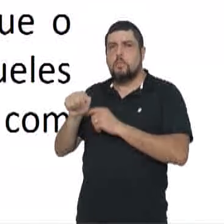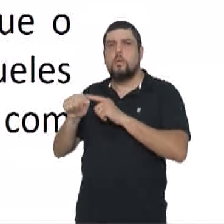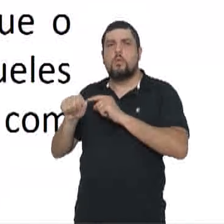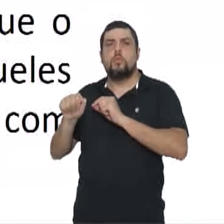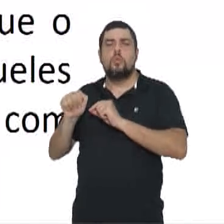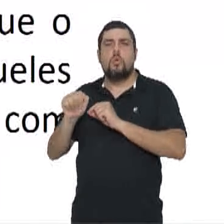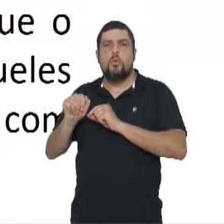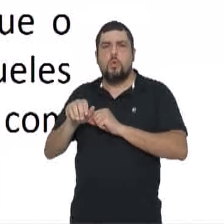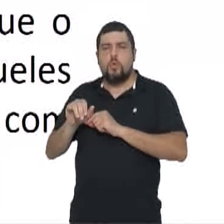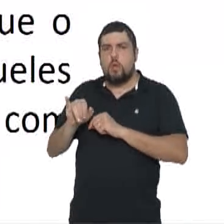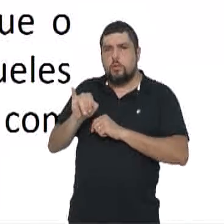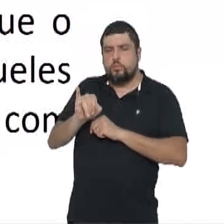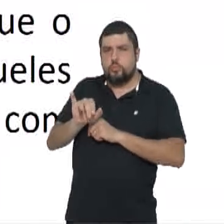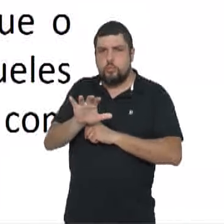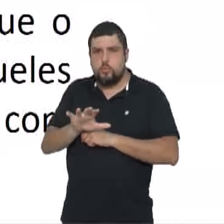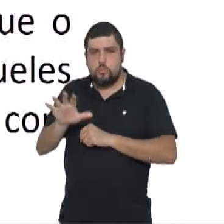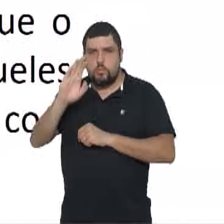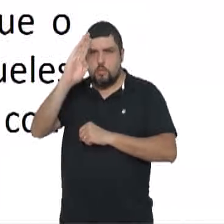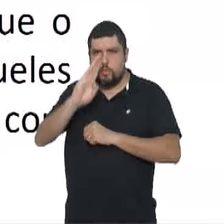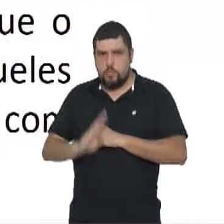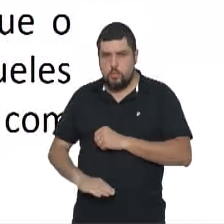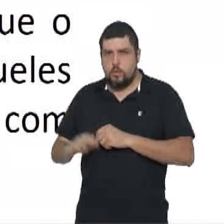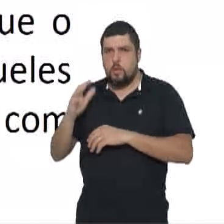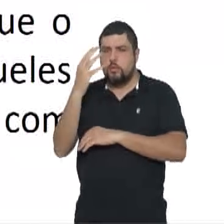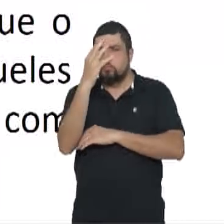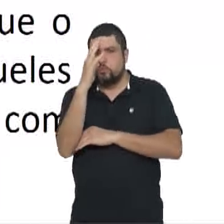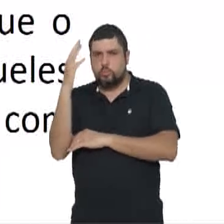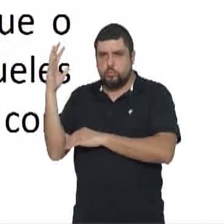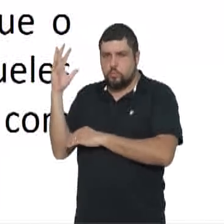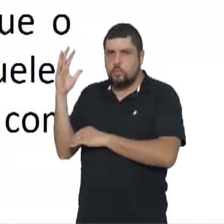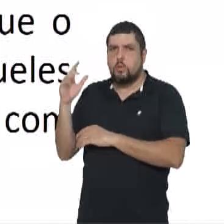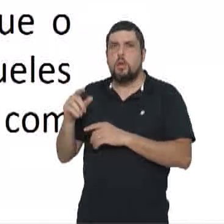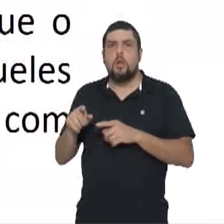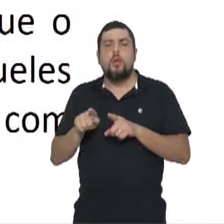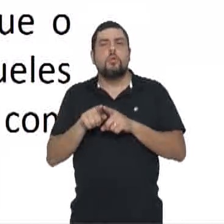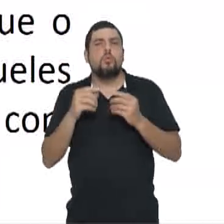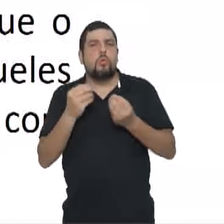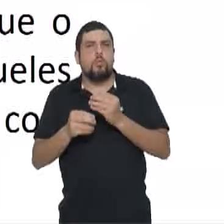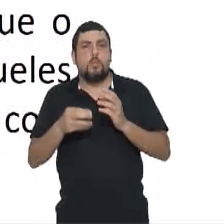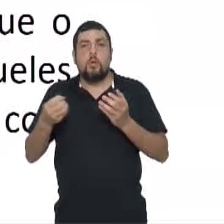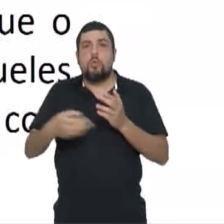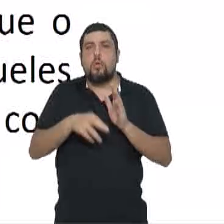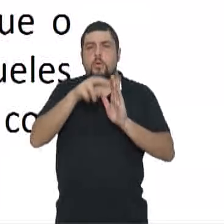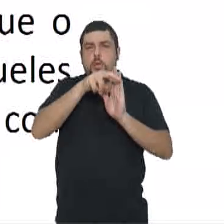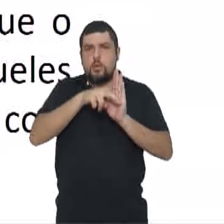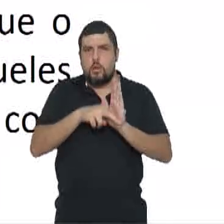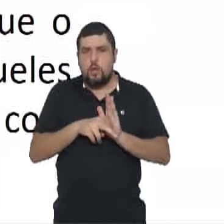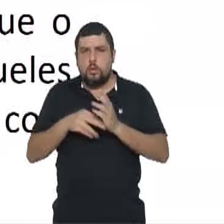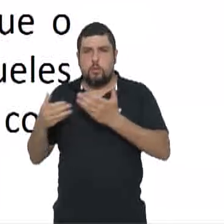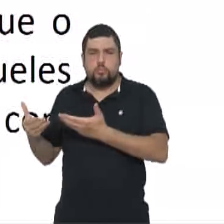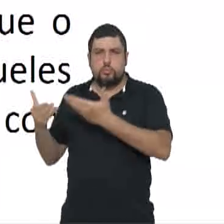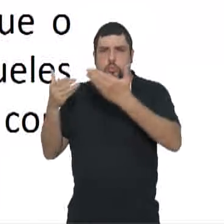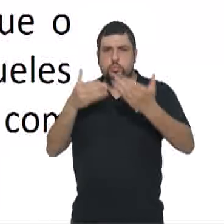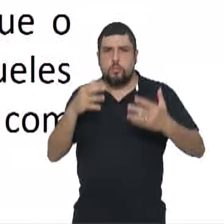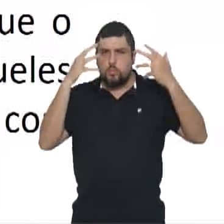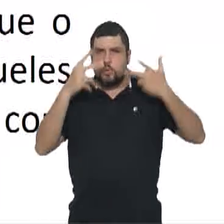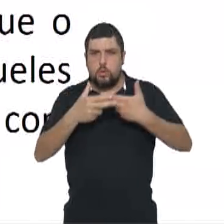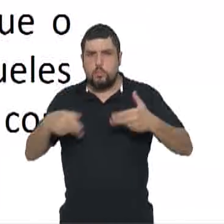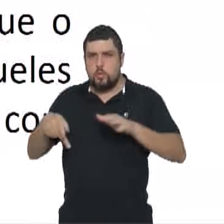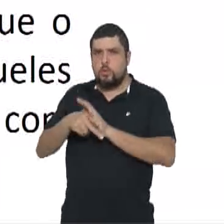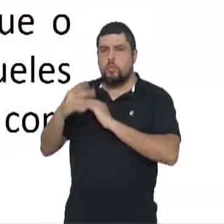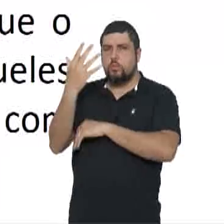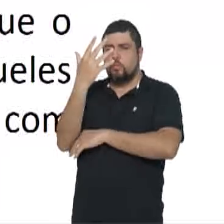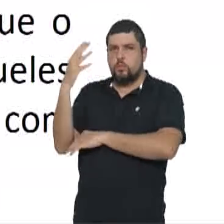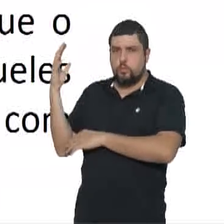Meio Ambiente e Recursos Renováveis, divulgou nova regra para o transporte de animais silvestres entre os estados no Brasil. Agora,